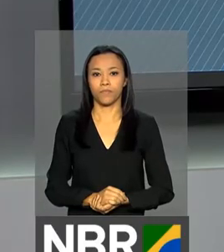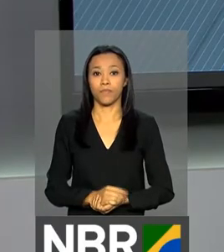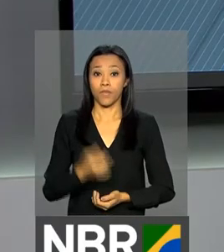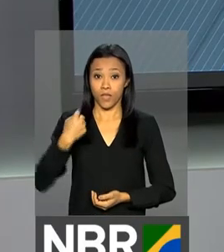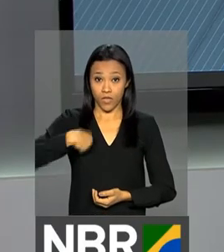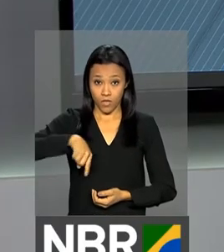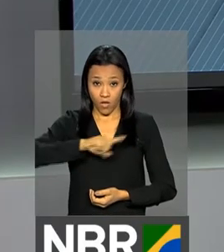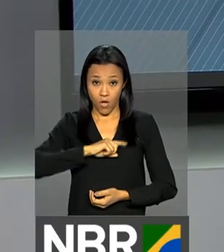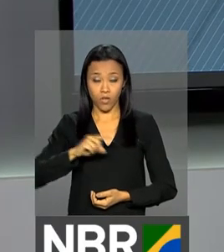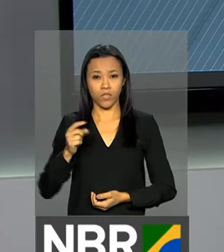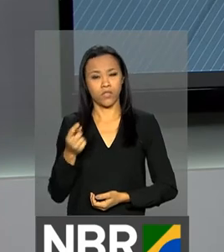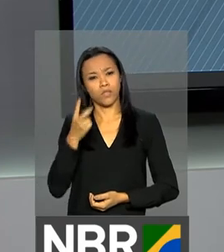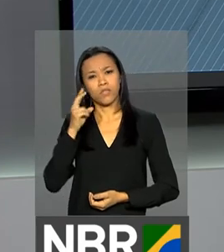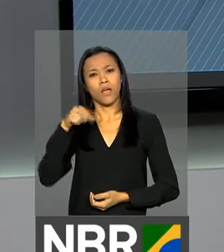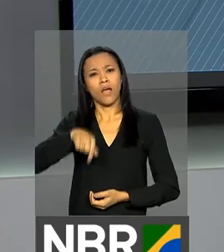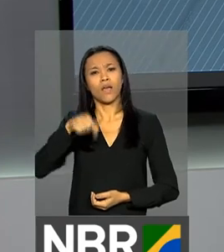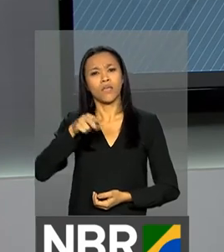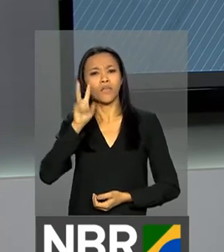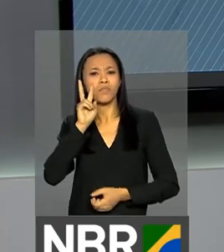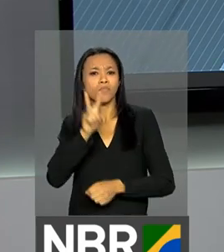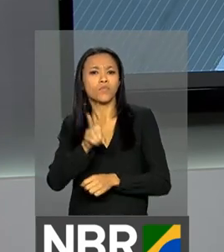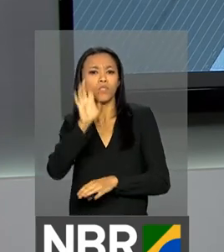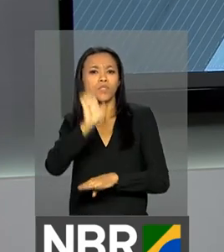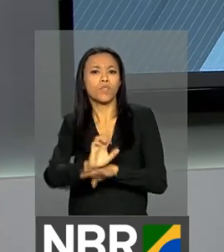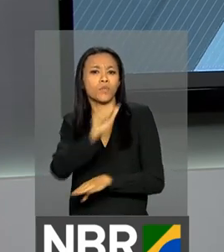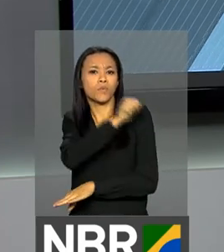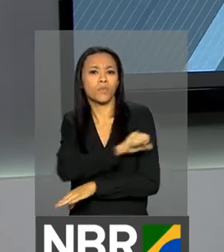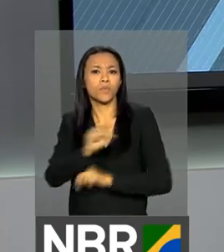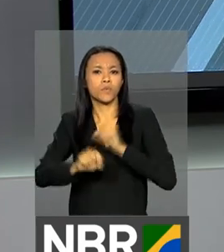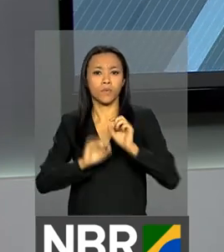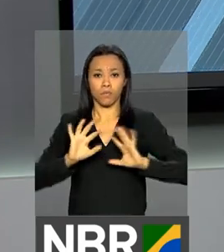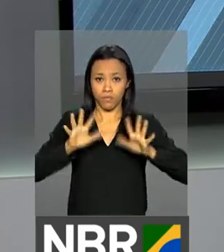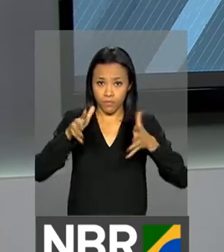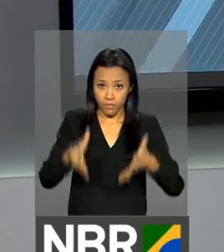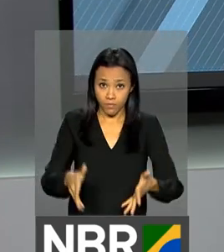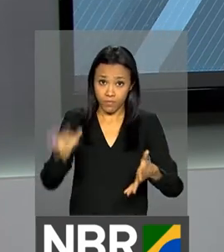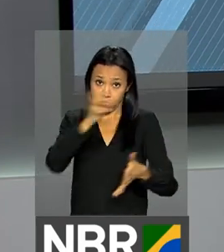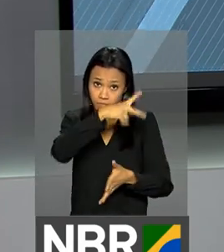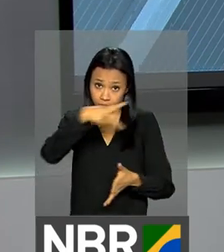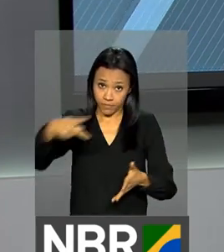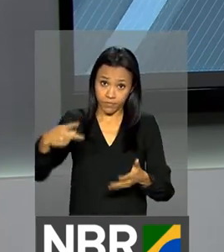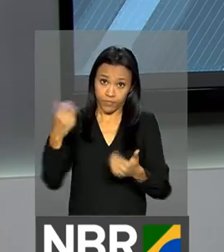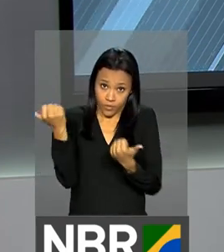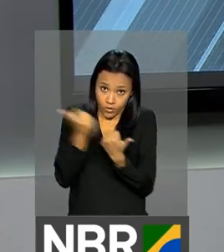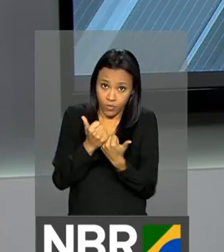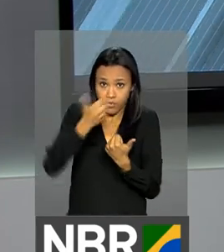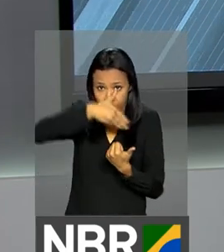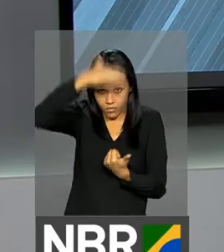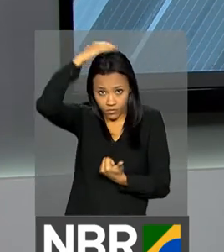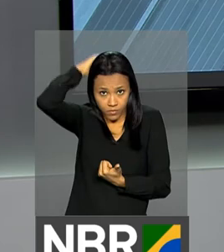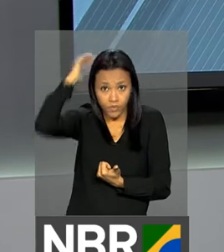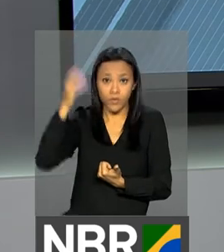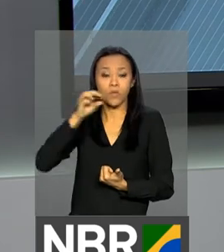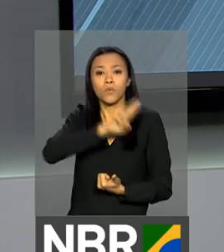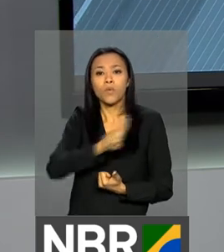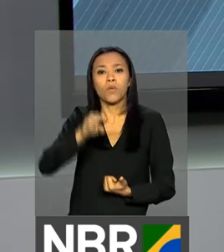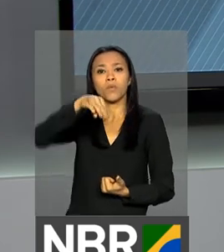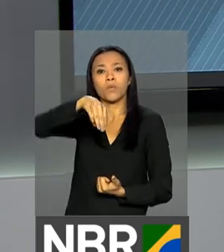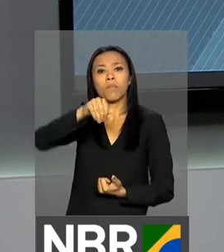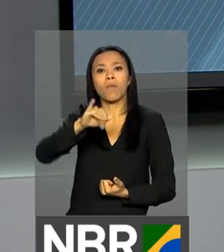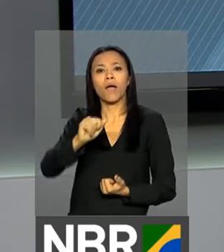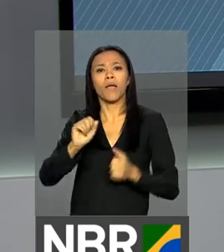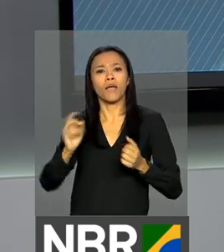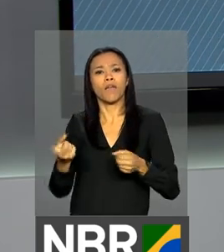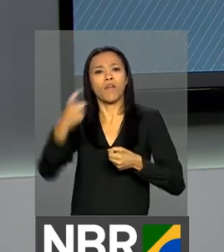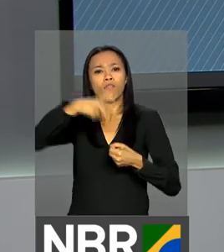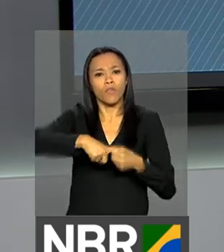Nós acompanhamos ao vivo, direto do Rio de Janeiro, a participação do presidente em exercício Rodrigo Maia na cerimônia de retomada de investimentos